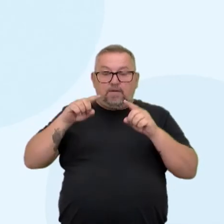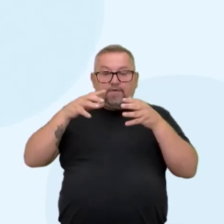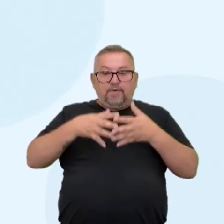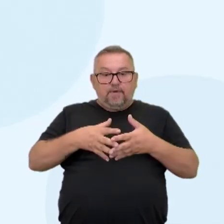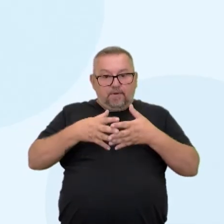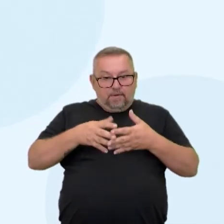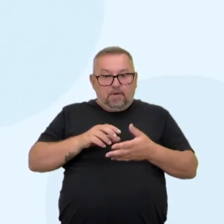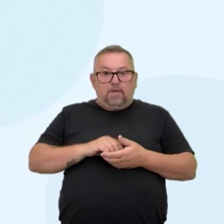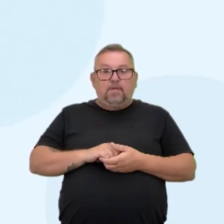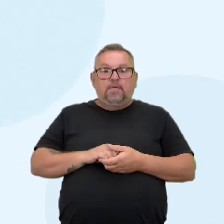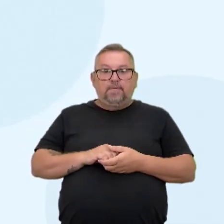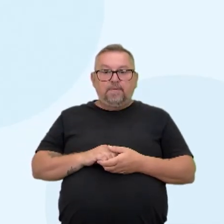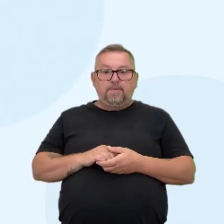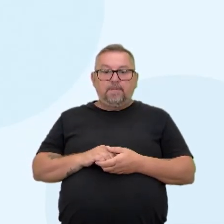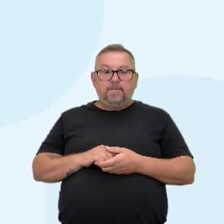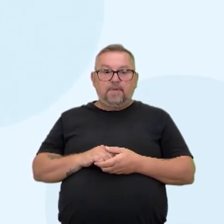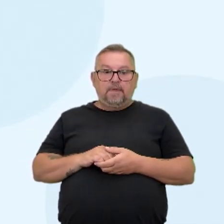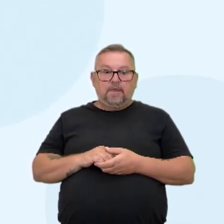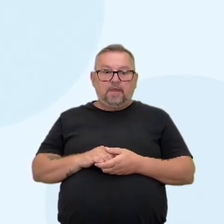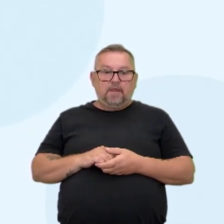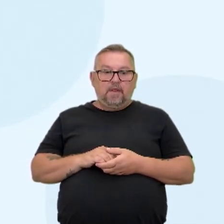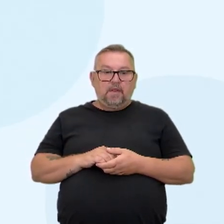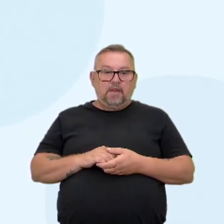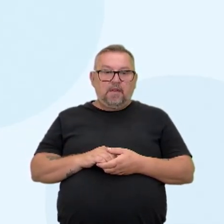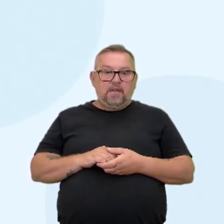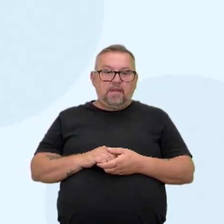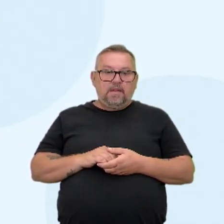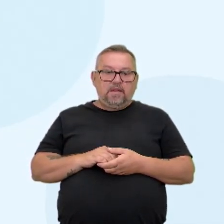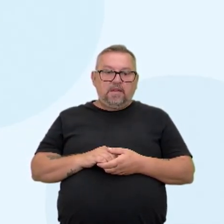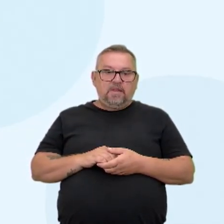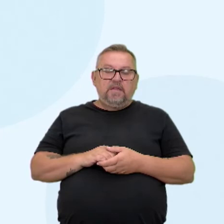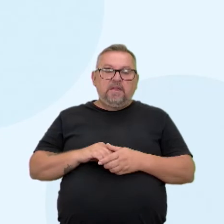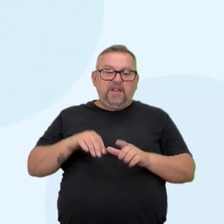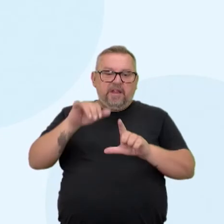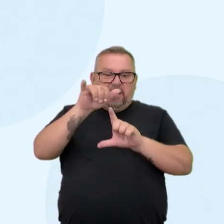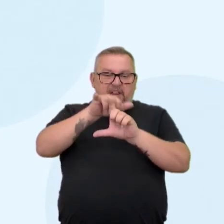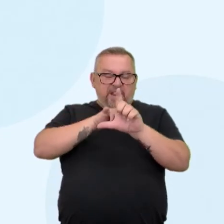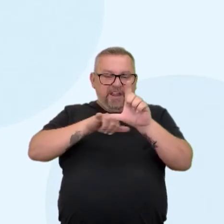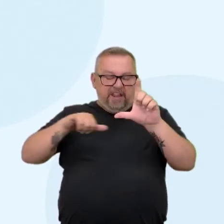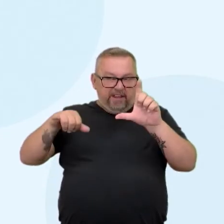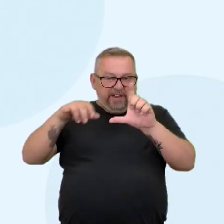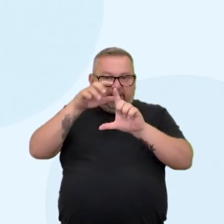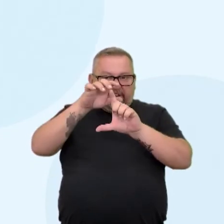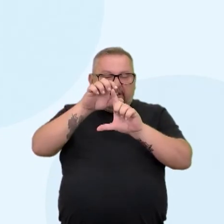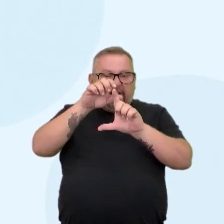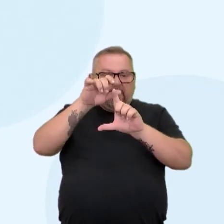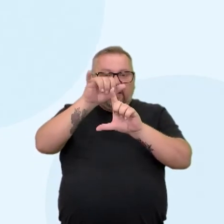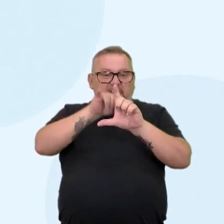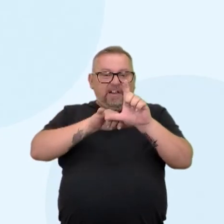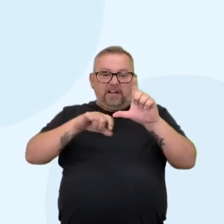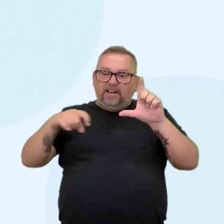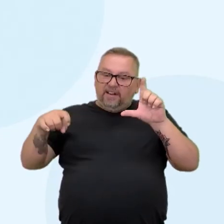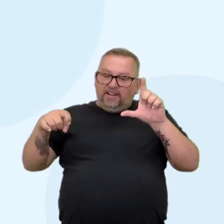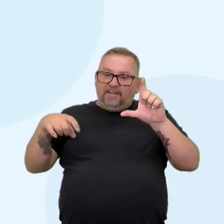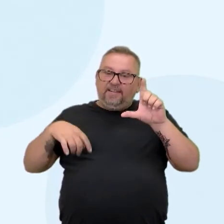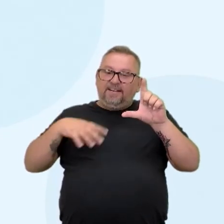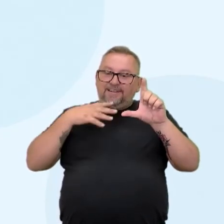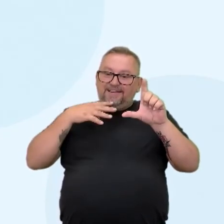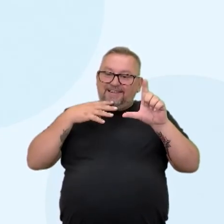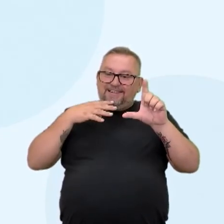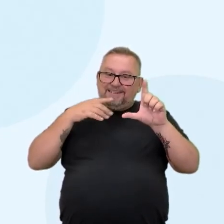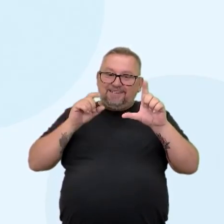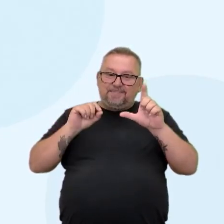confundir ou de ser enganado terceira regra Caracterize do de kart cartesiana para chegar no